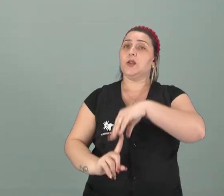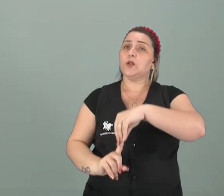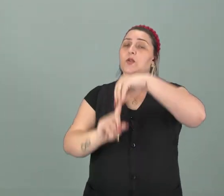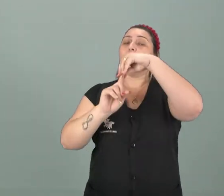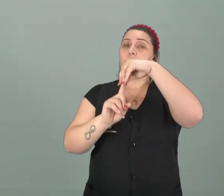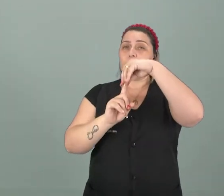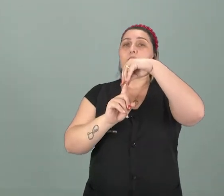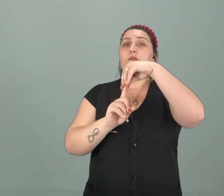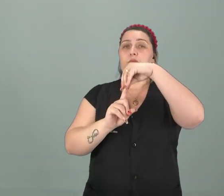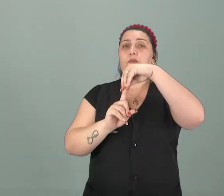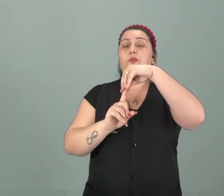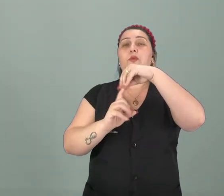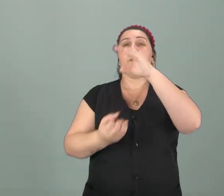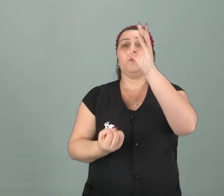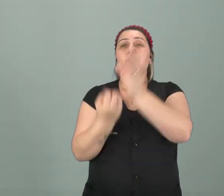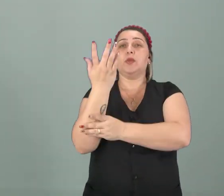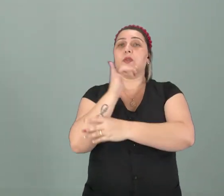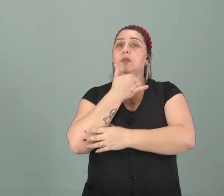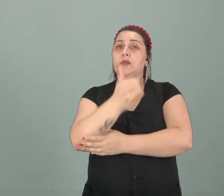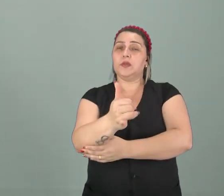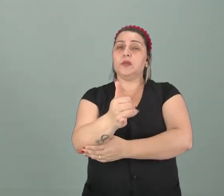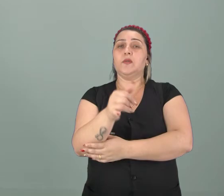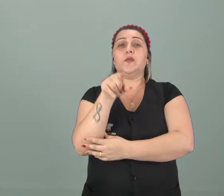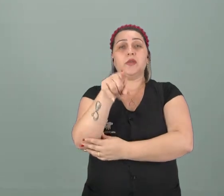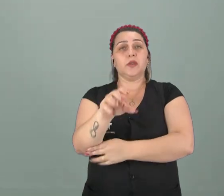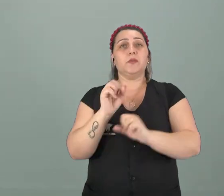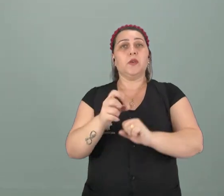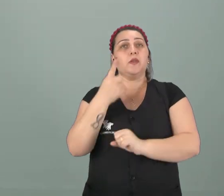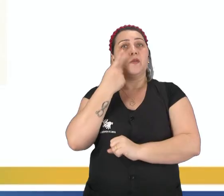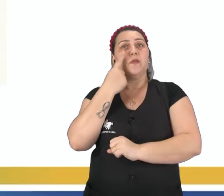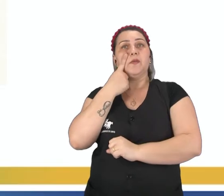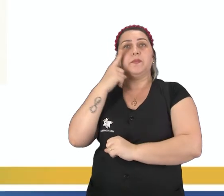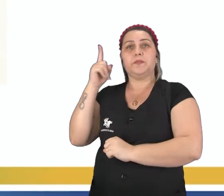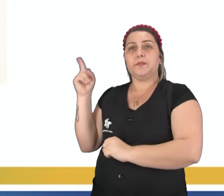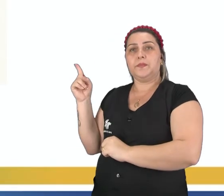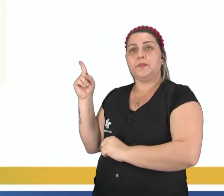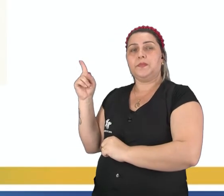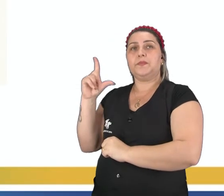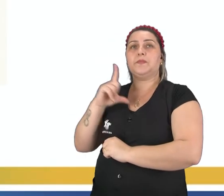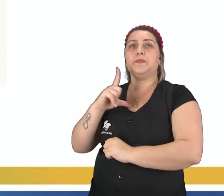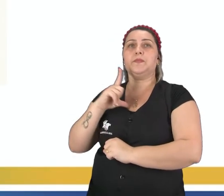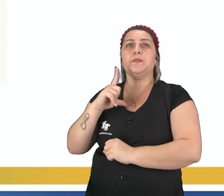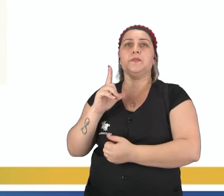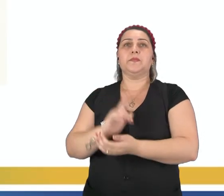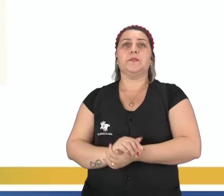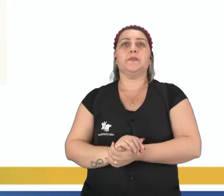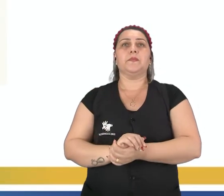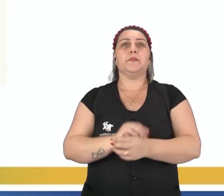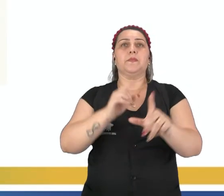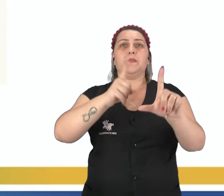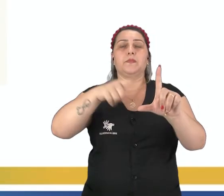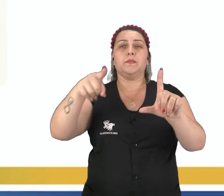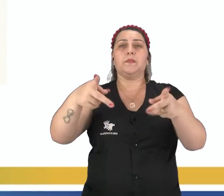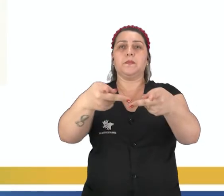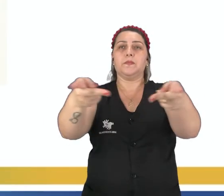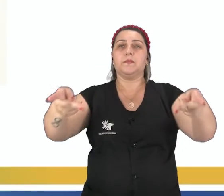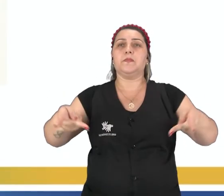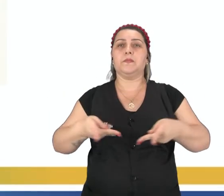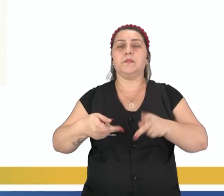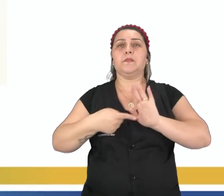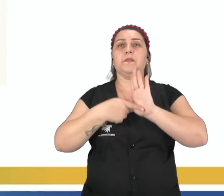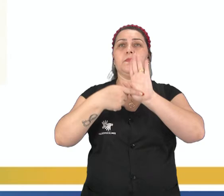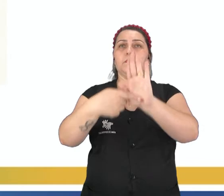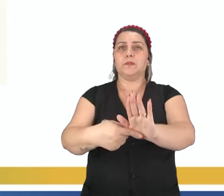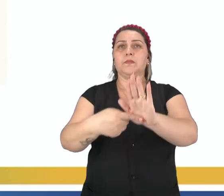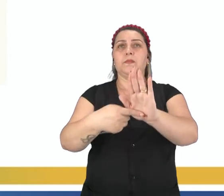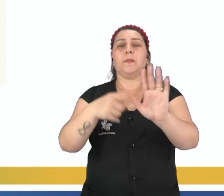único processo de produção de energia, né? Como vocês podem ver na telinha, eu tenho aí um gráfico em forma de pizza que mostra